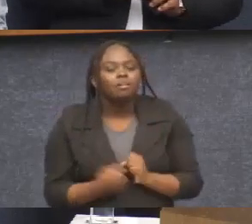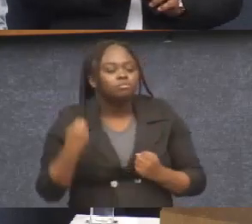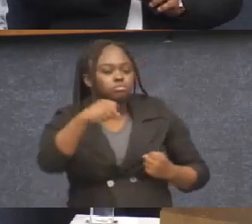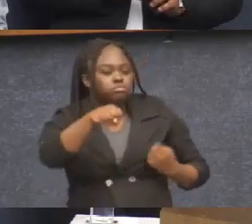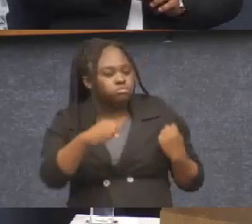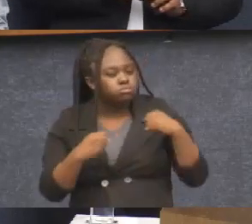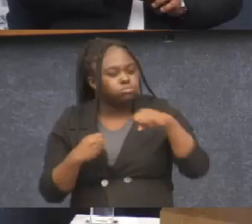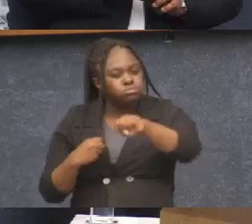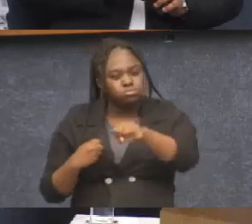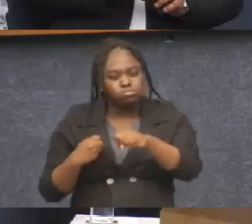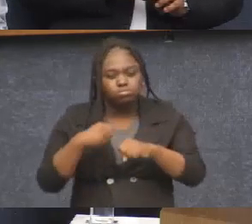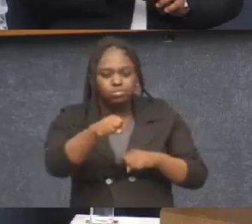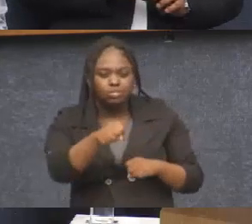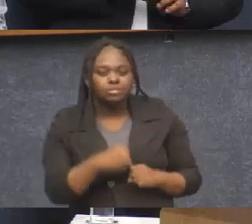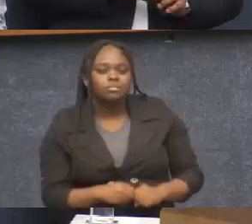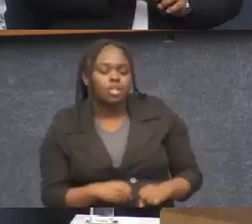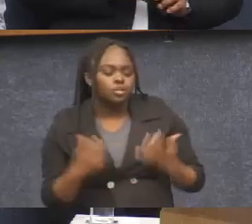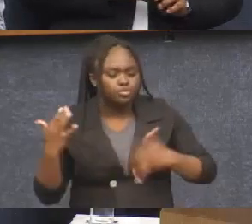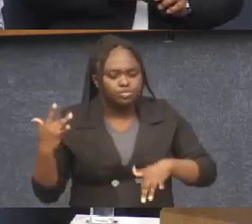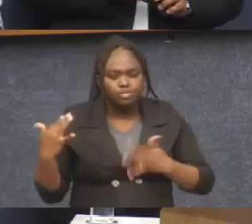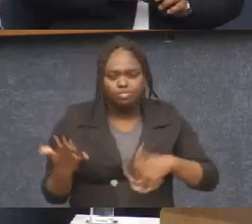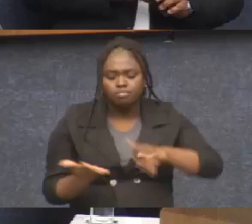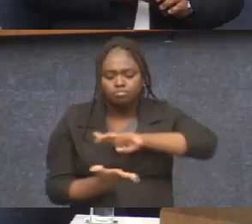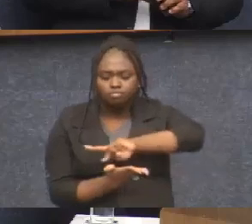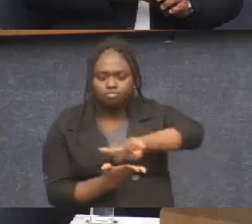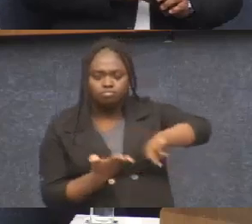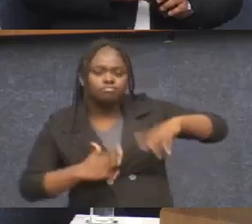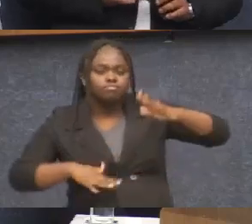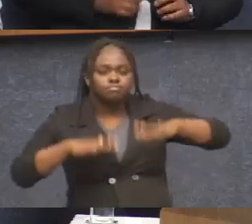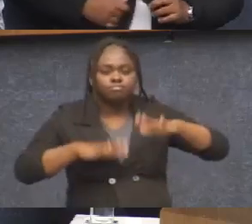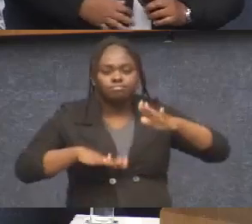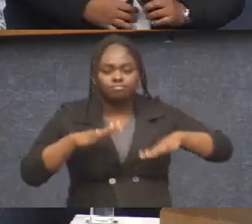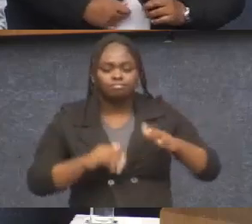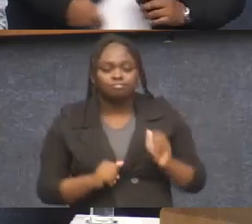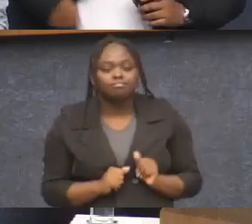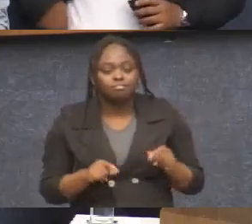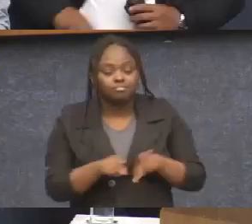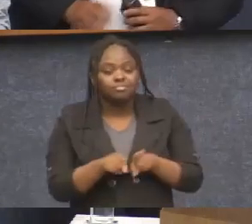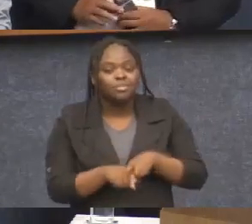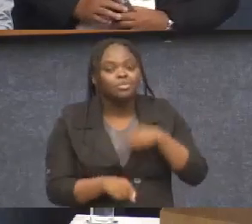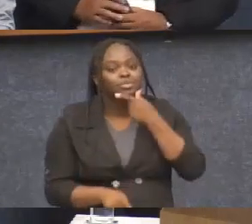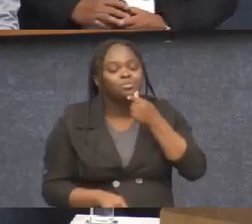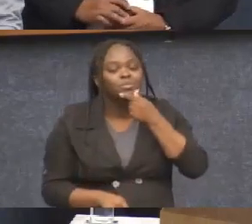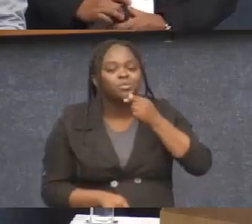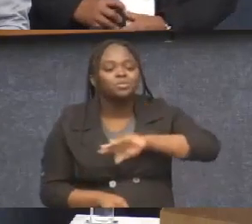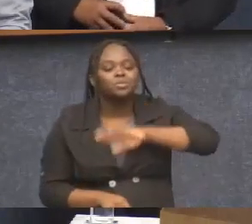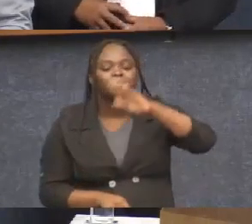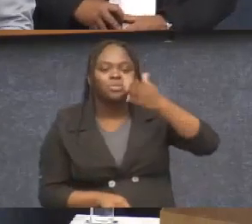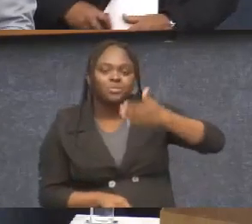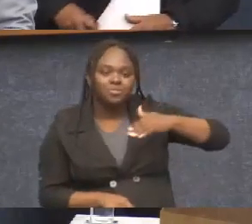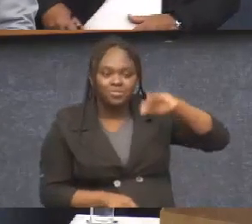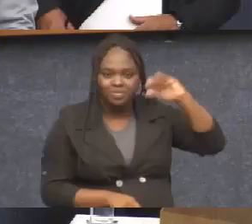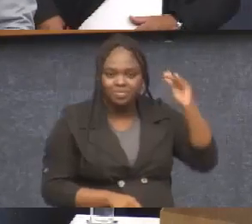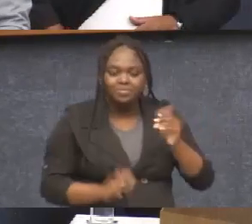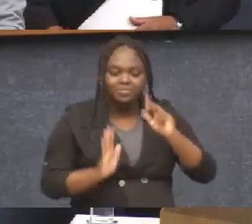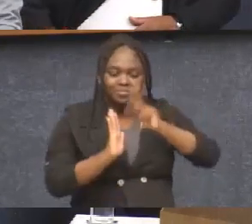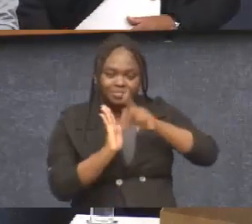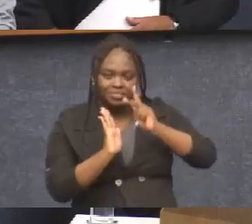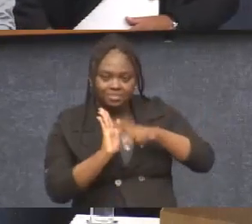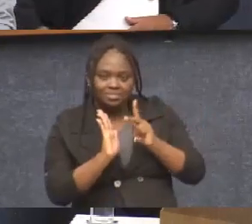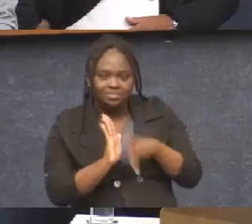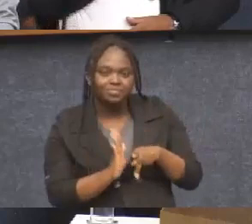marciais, percussão, caso dos Meninos do Morro, projeto que atende crianças